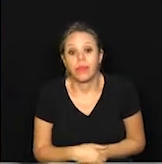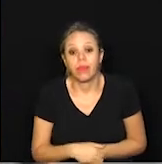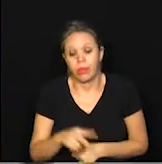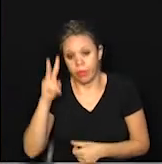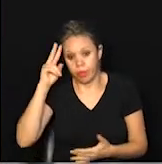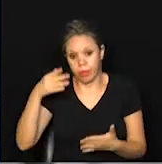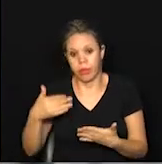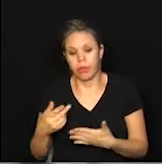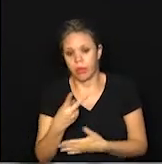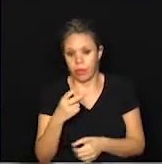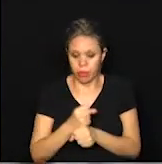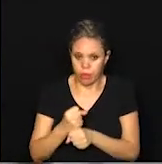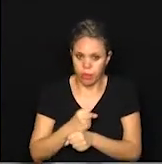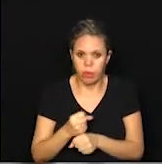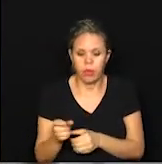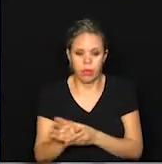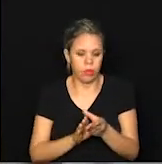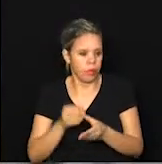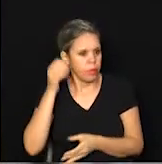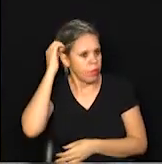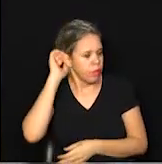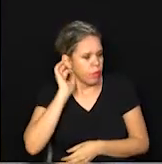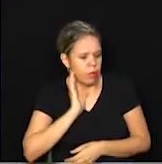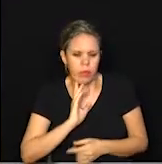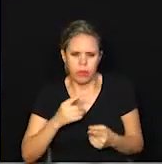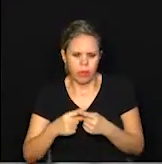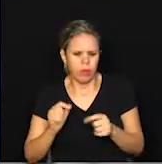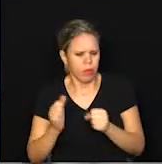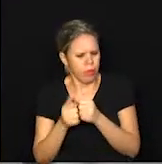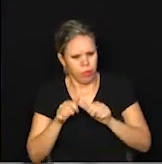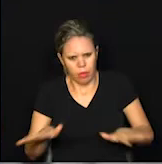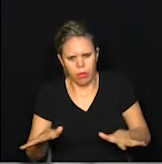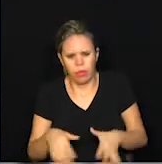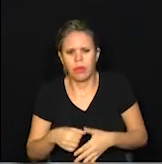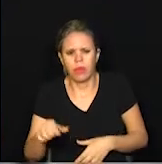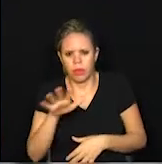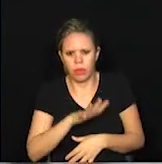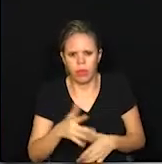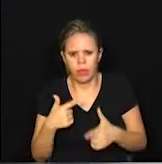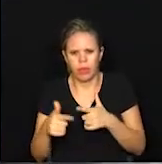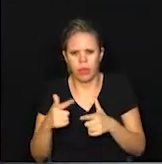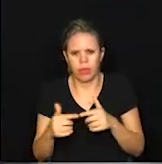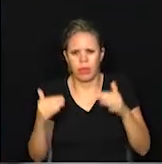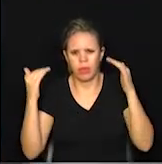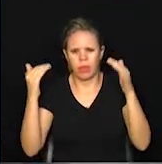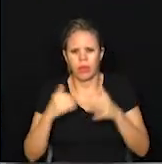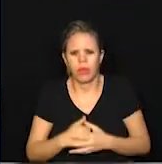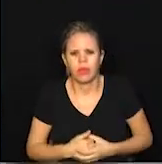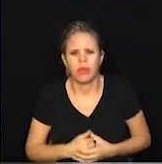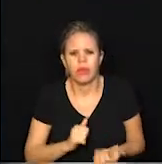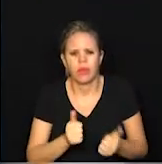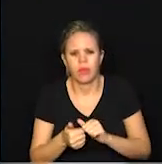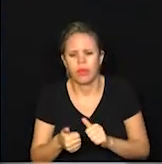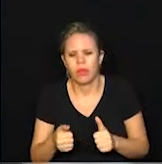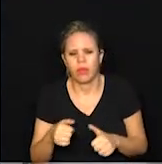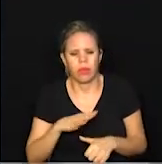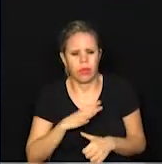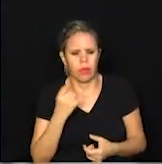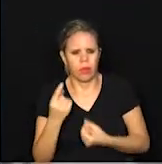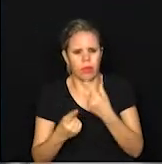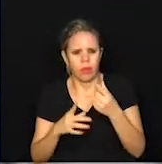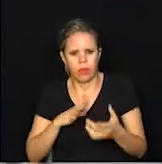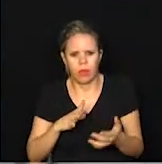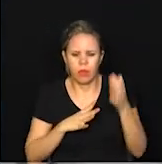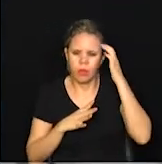desses 20 anos de conselho, porque a pandemia nos gerou um problema muito grande. O esporte em algumas cidades e